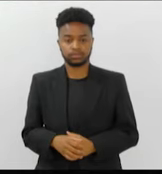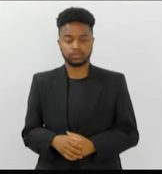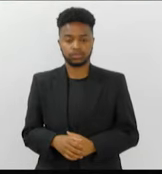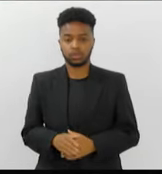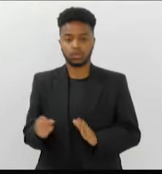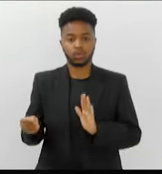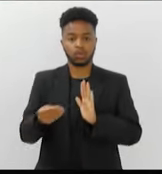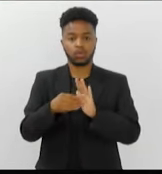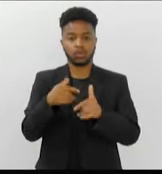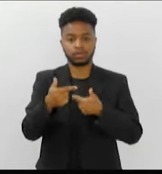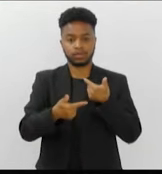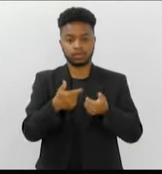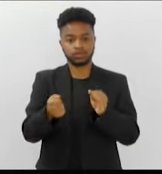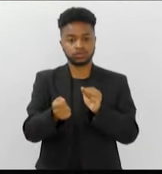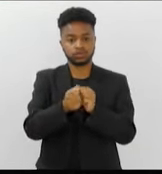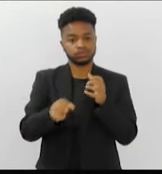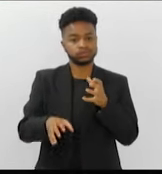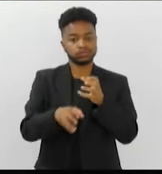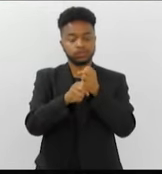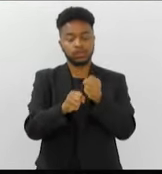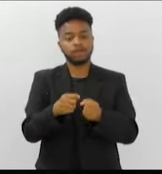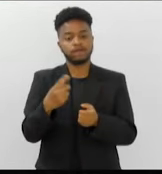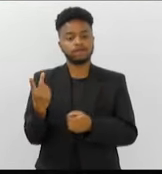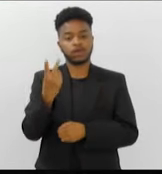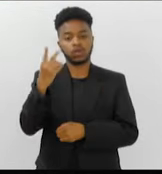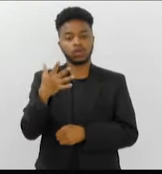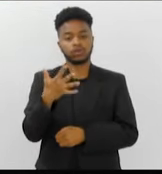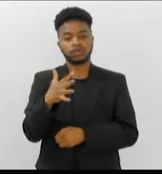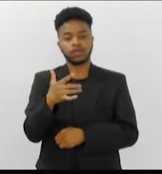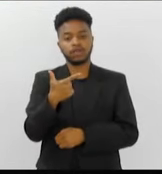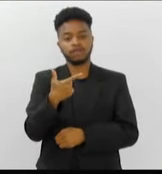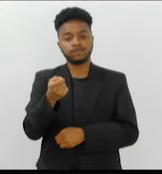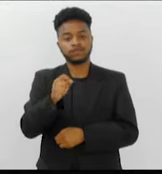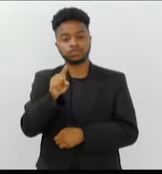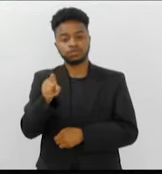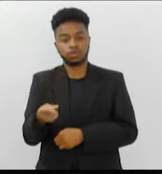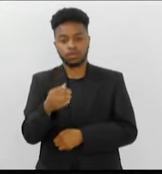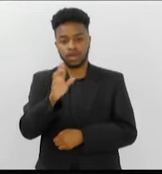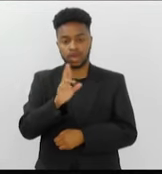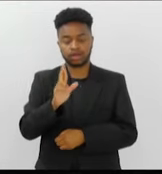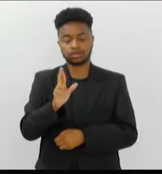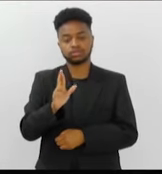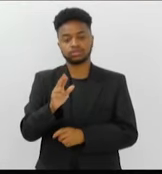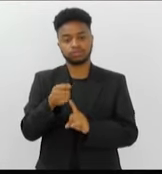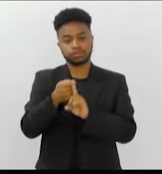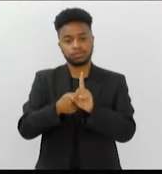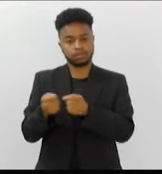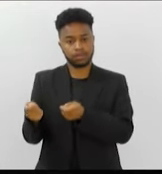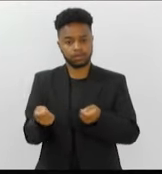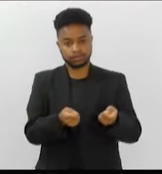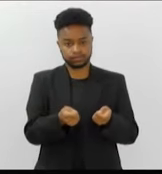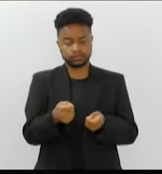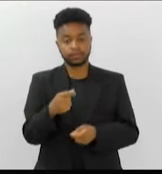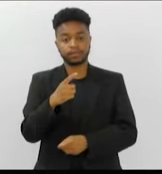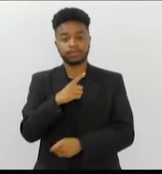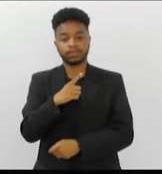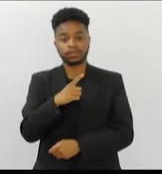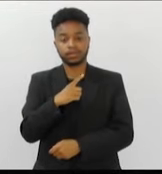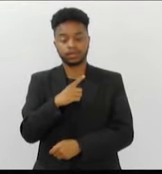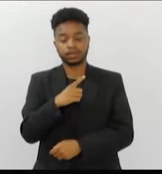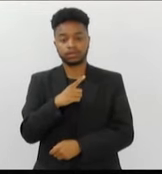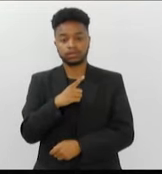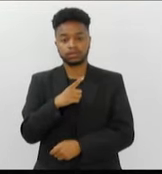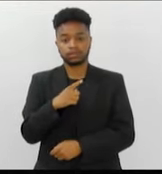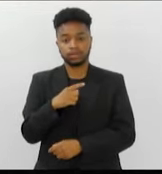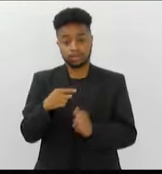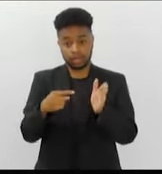valor, junto com o dele de secretário, de mais de 20 mil reais mensais, Flávio. São 100 apurados